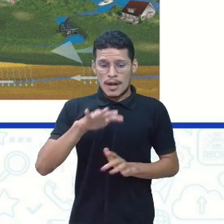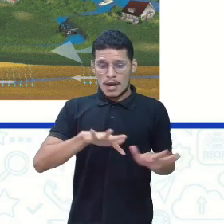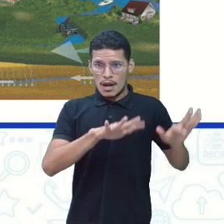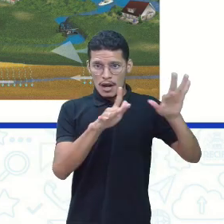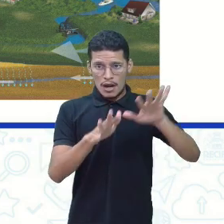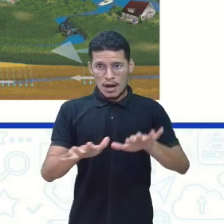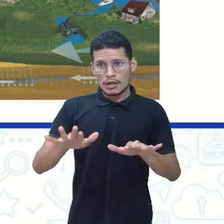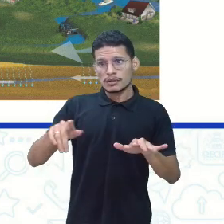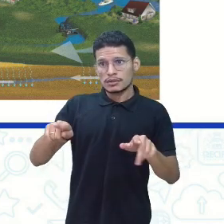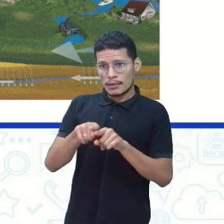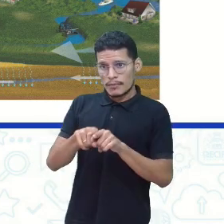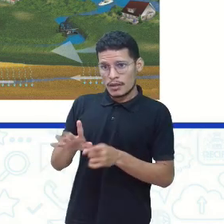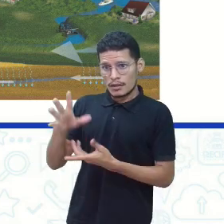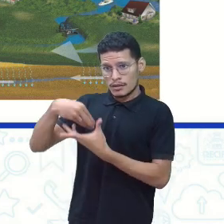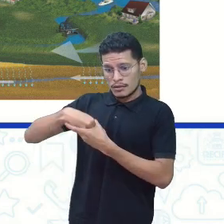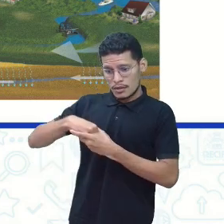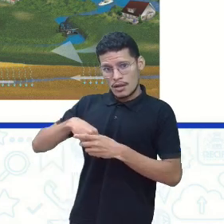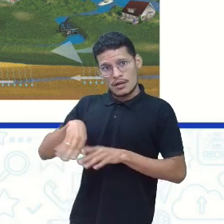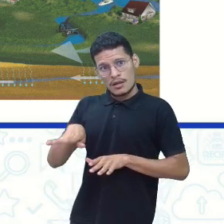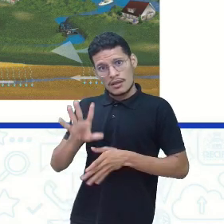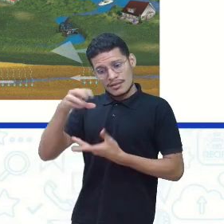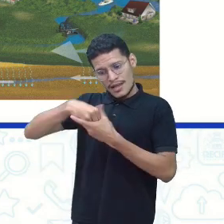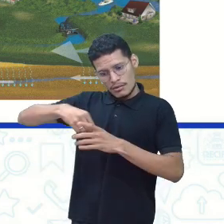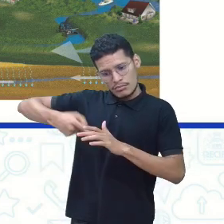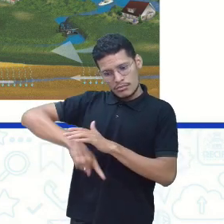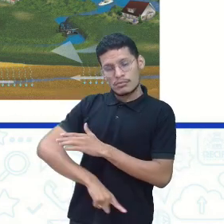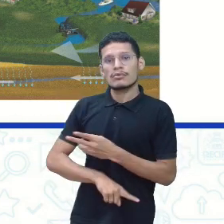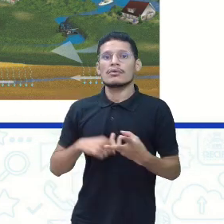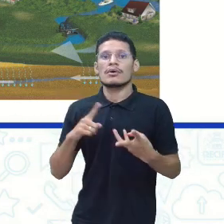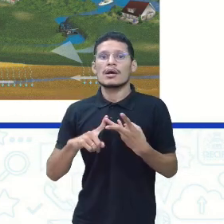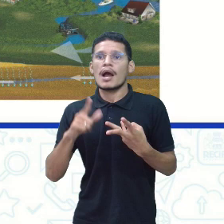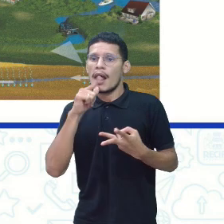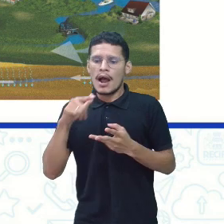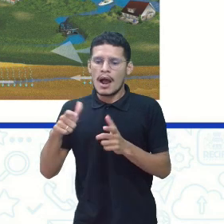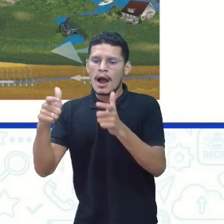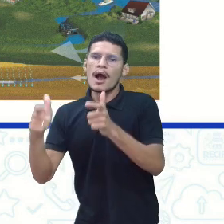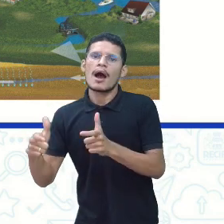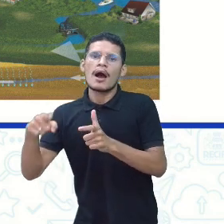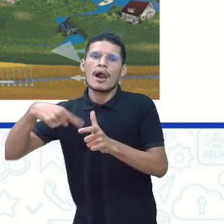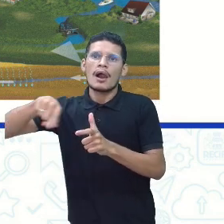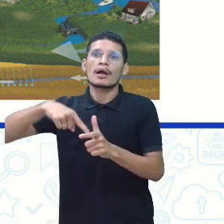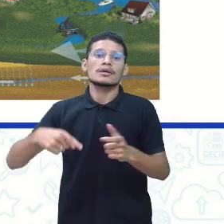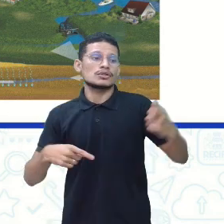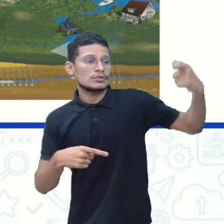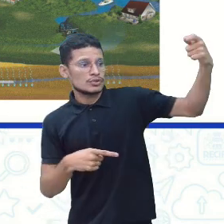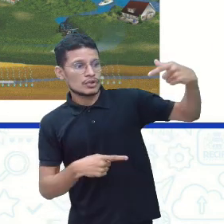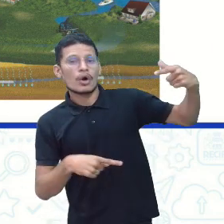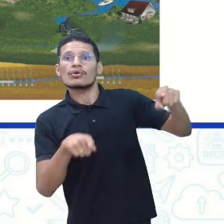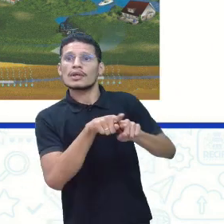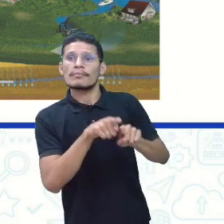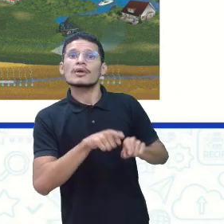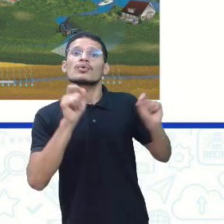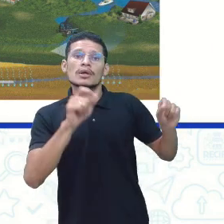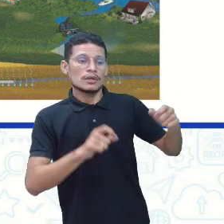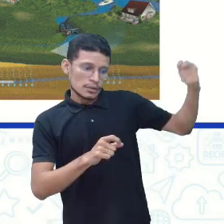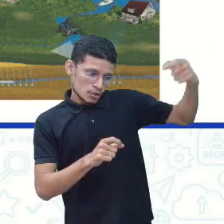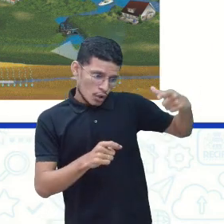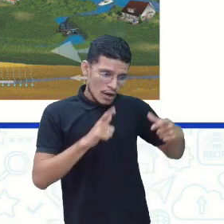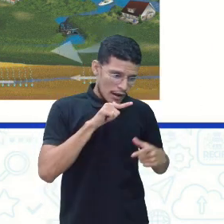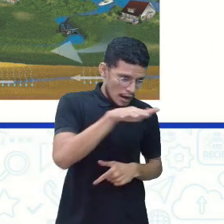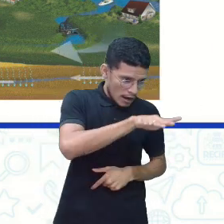né? Águas subterrâneas, águas nos lagos. Então, o sol, principalmente ali, ele aquece